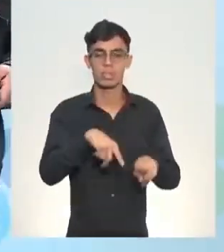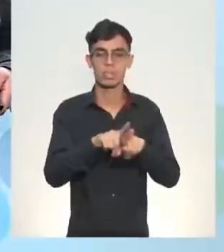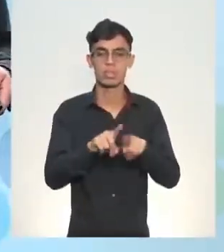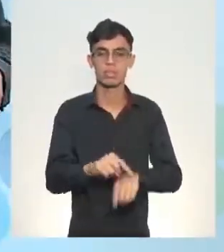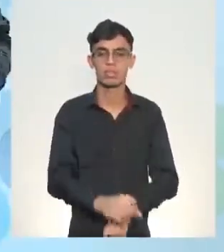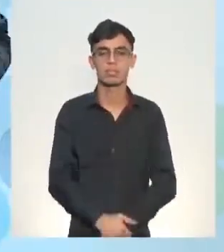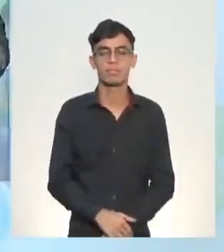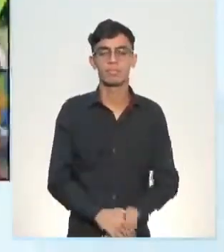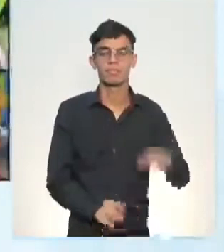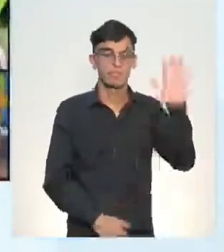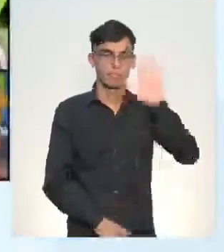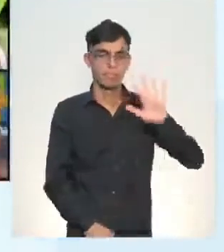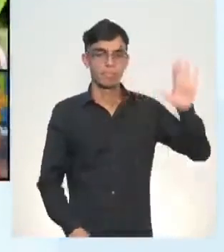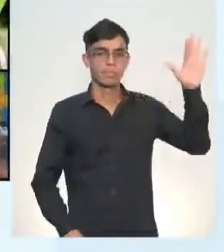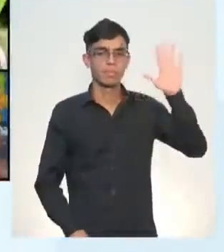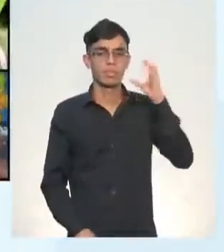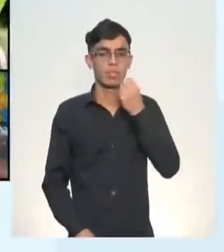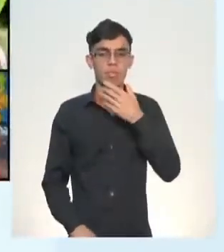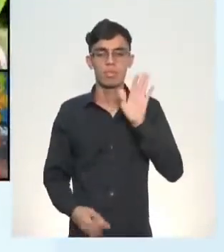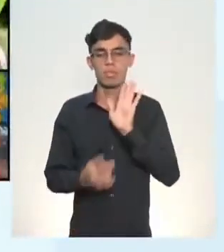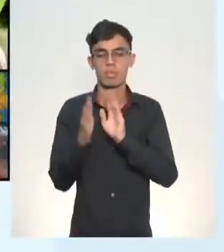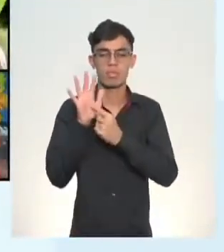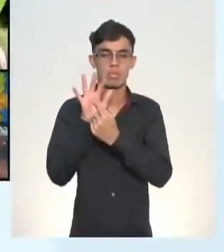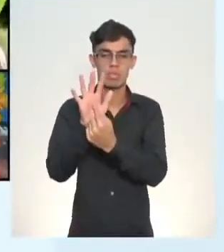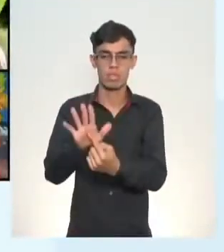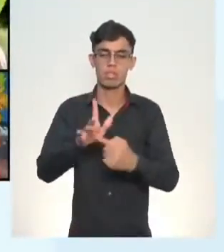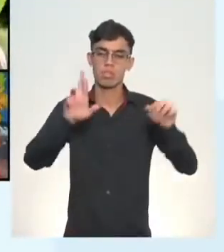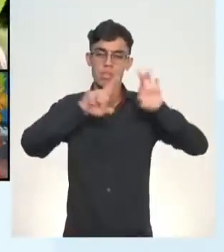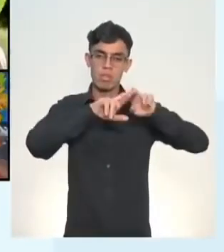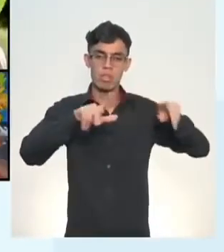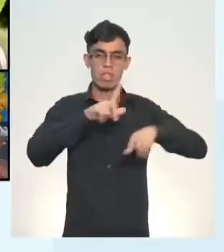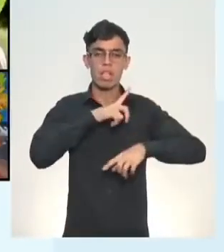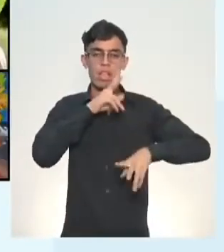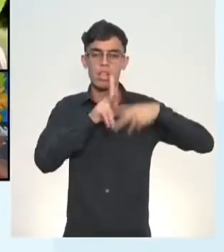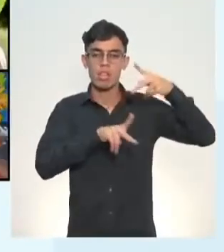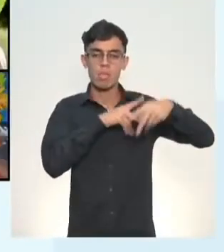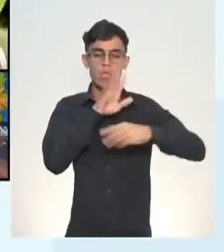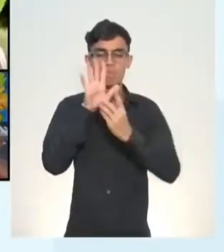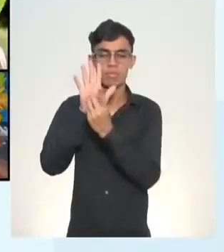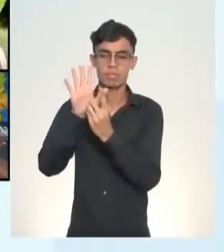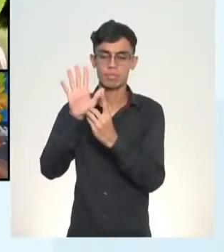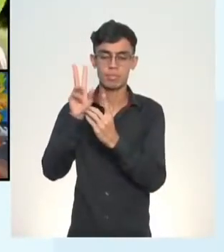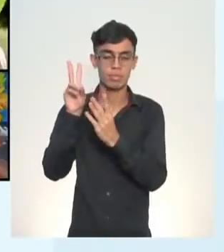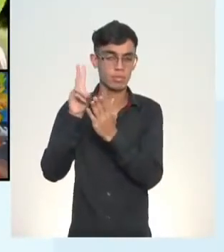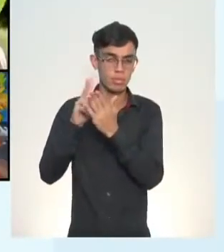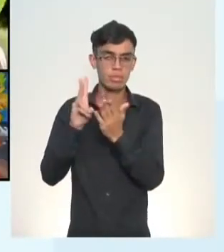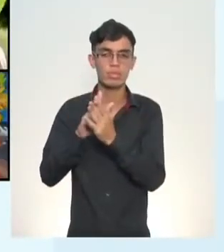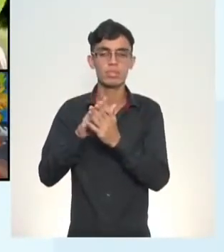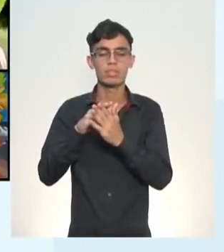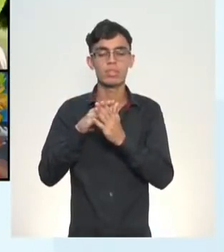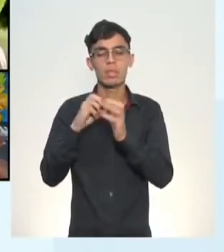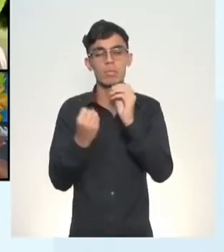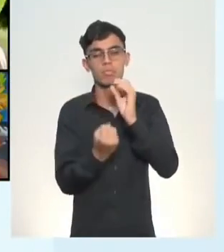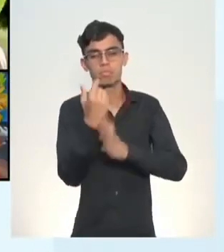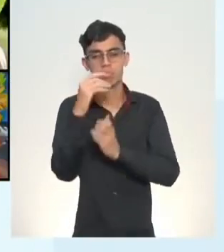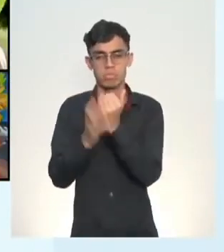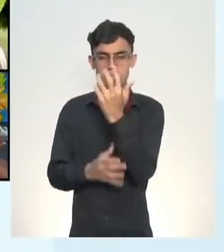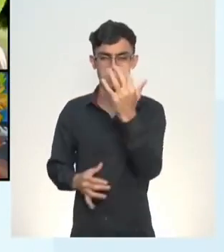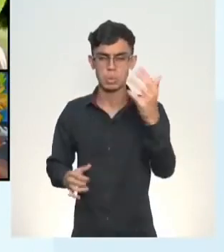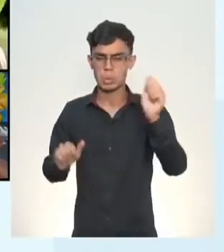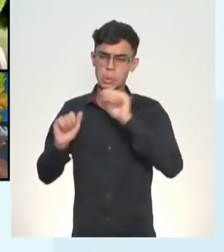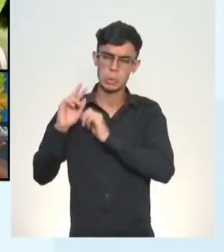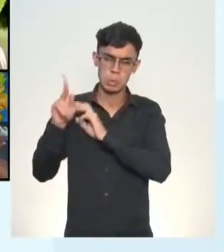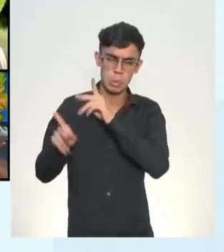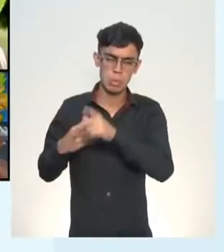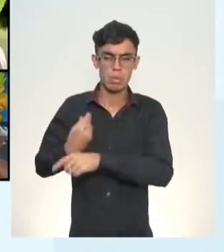a gente tem uma imagem maravilhosa, né, mostrando aí um pouco da diversidade dos povos indígenas, tanto do tronco Macro-G como do tronco Tupi,